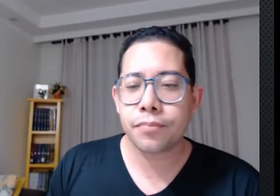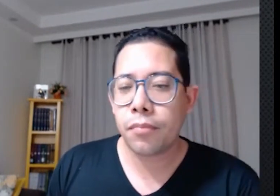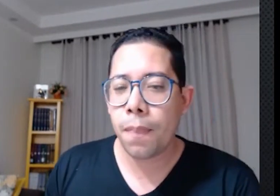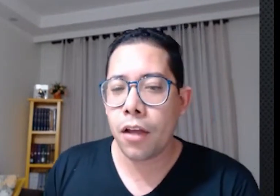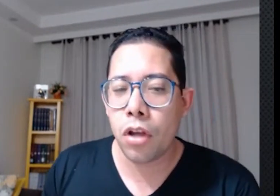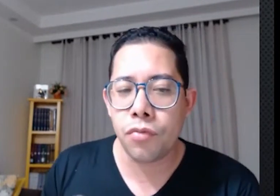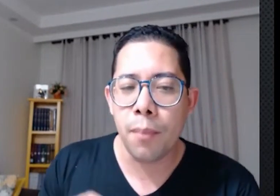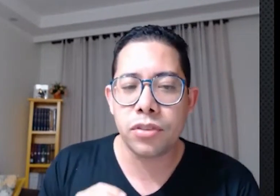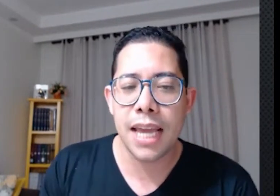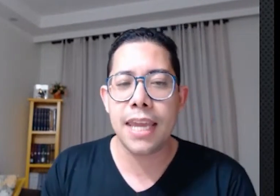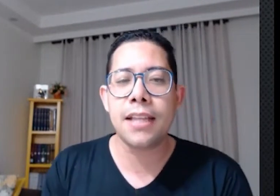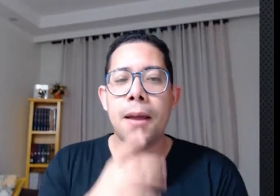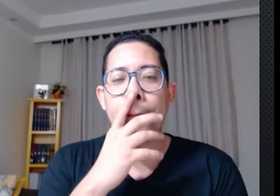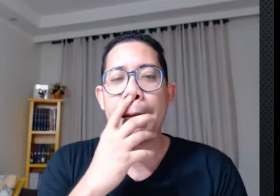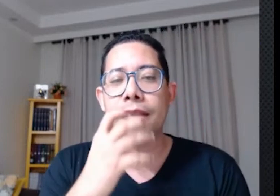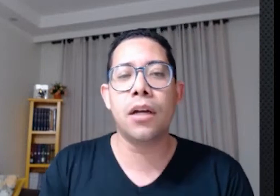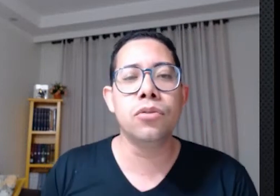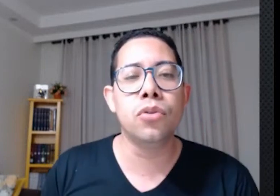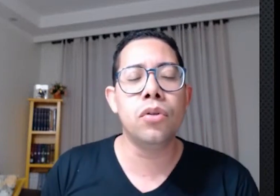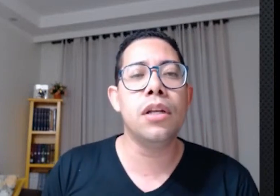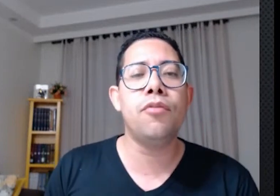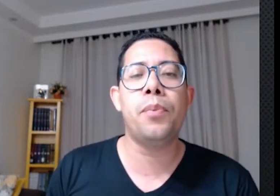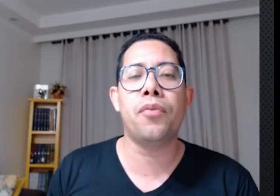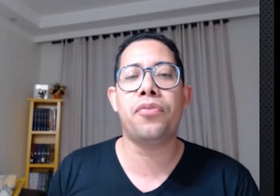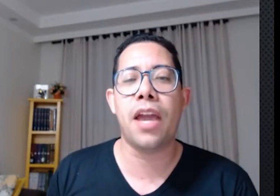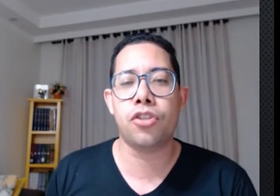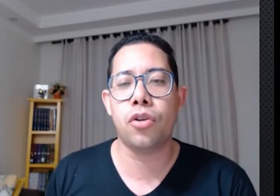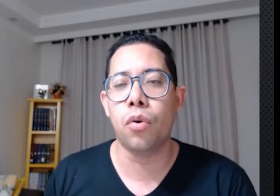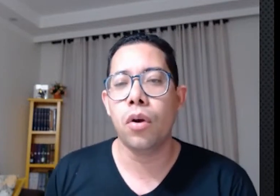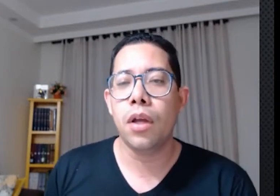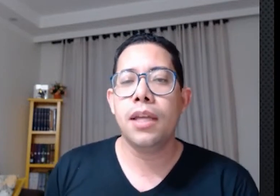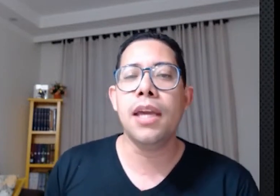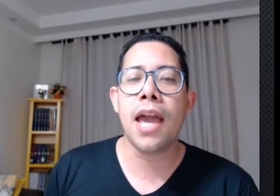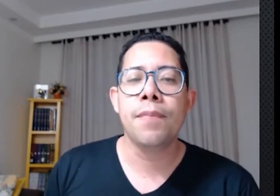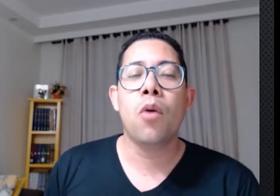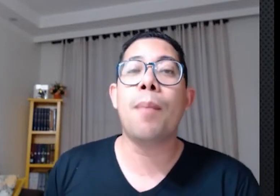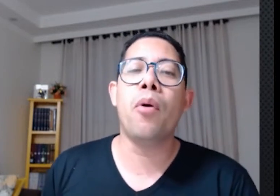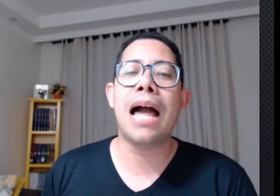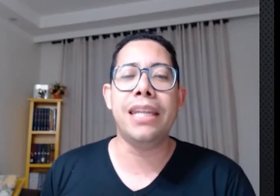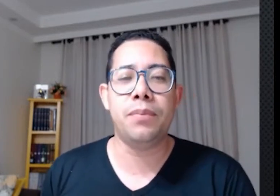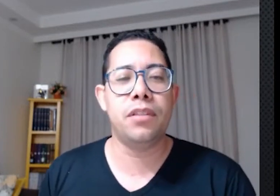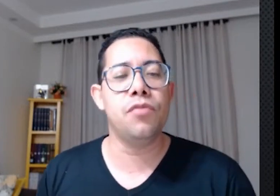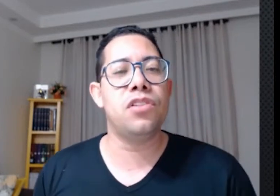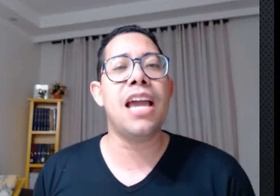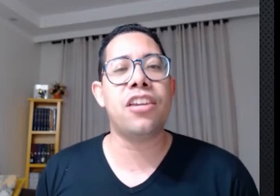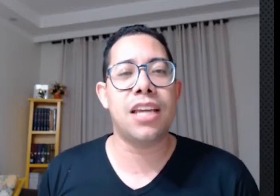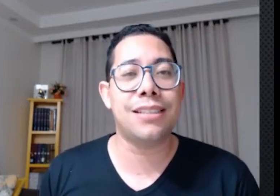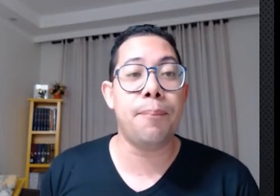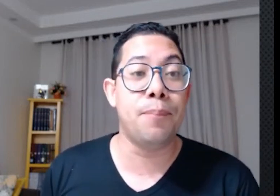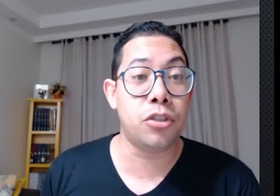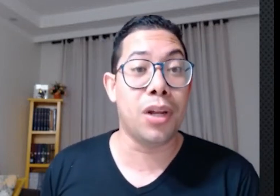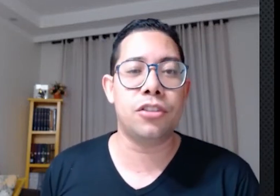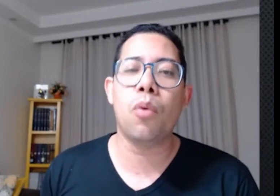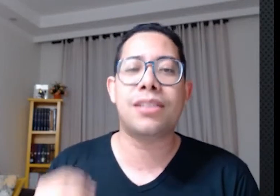Testamento, nós vamos ter ainda a questão do livro profético, que é o Apocalipse. Se você acha que